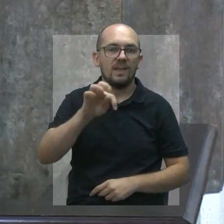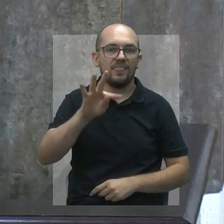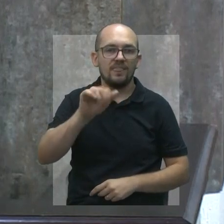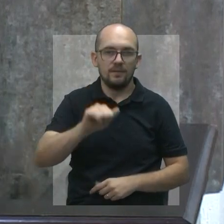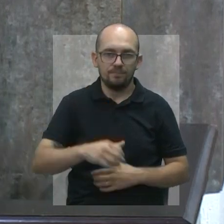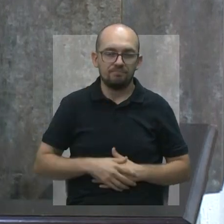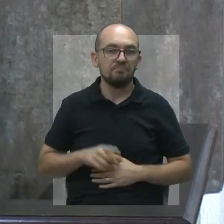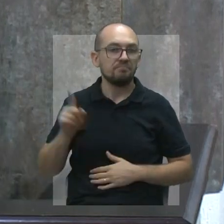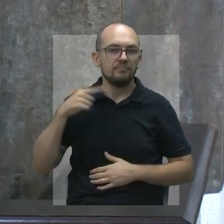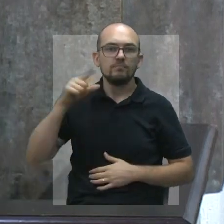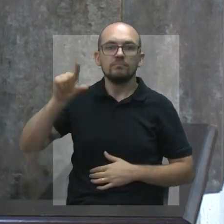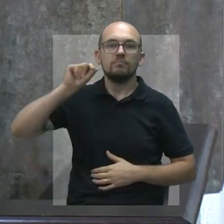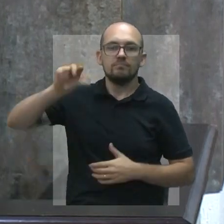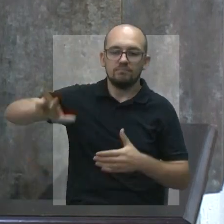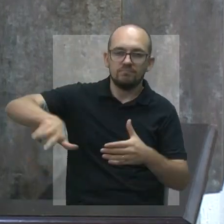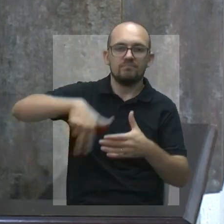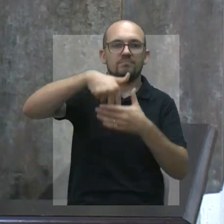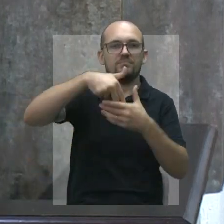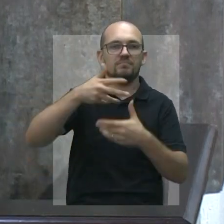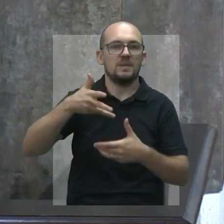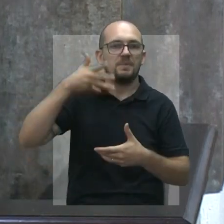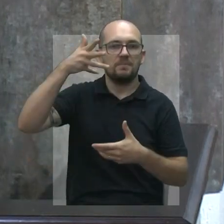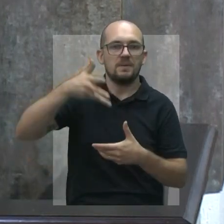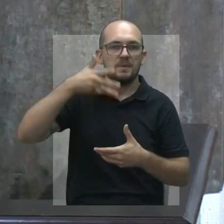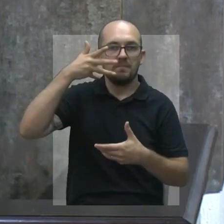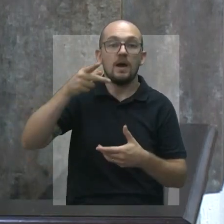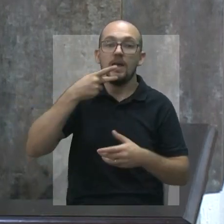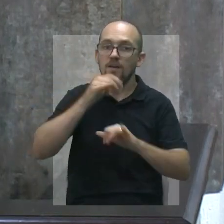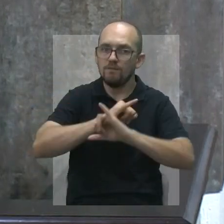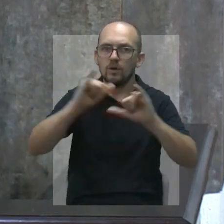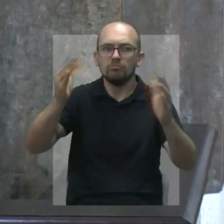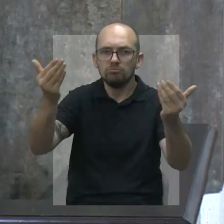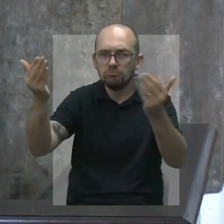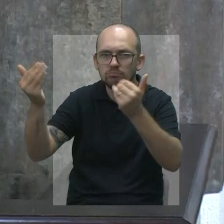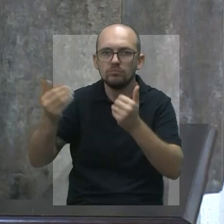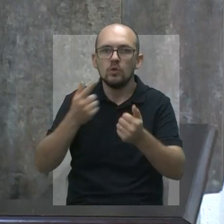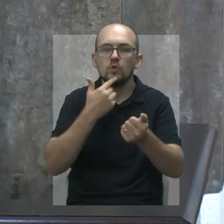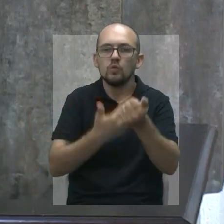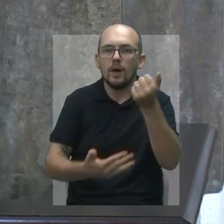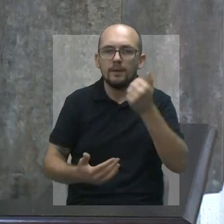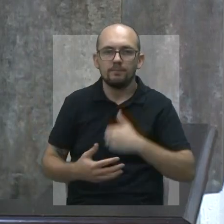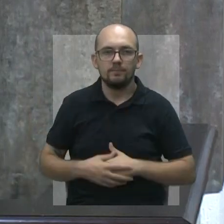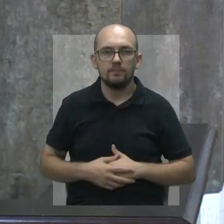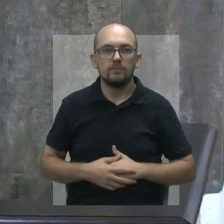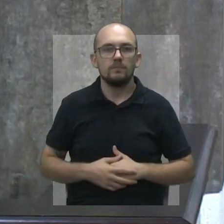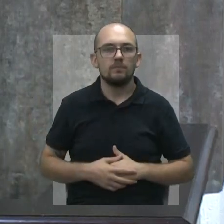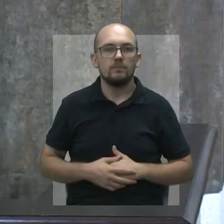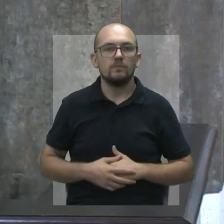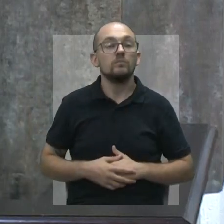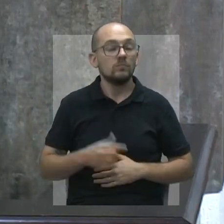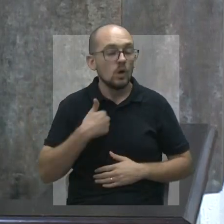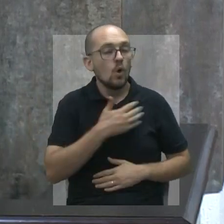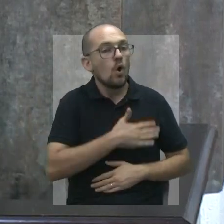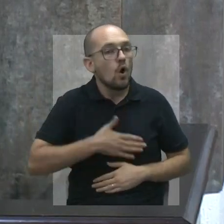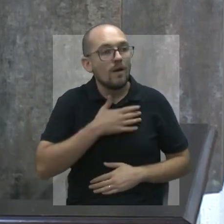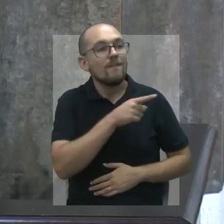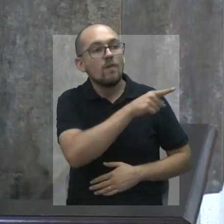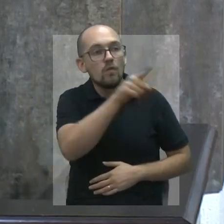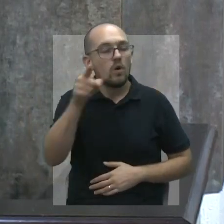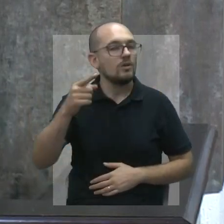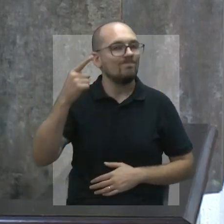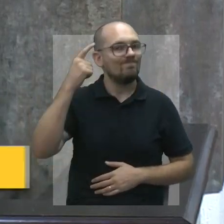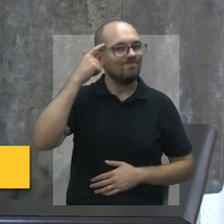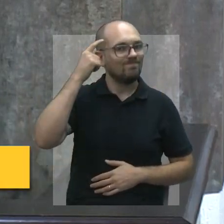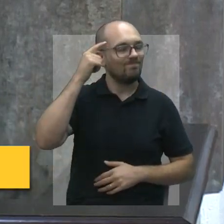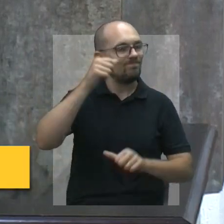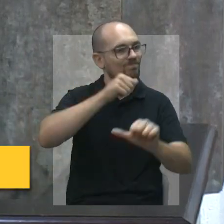nome dos homenageados e incentivou a doação de sangue. Eu gostaria muito que você se colocasse no lugar de uma